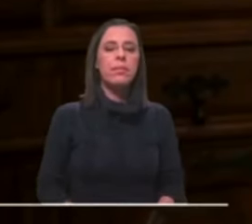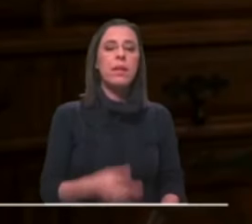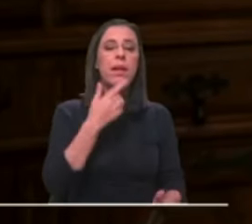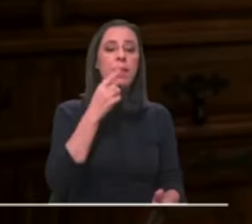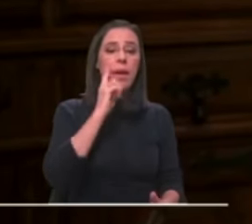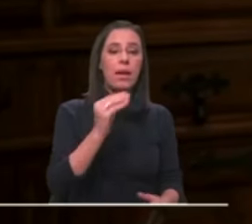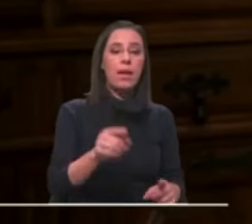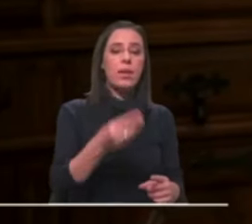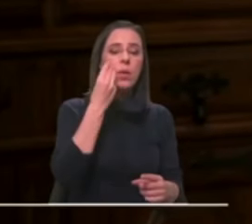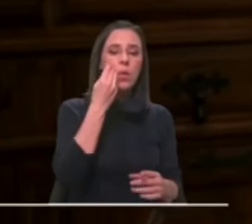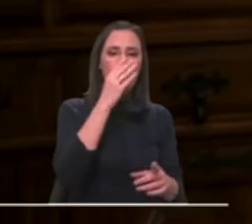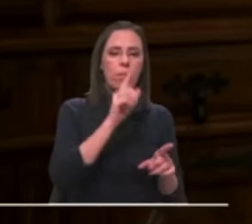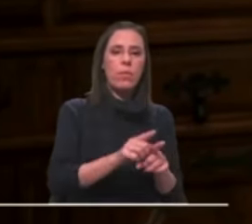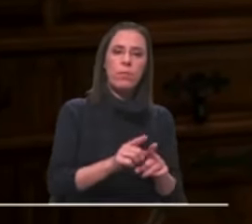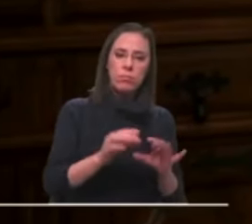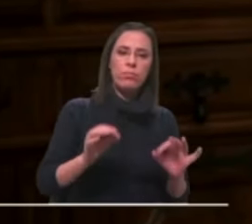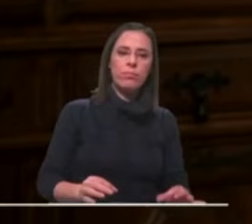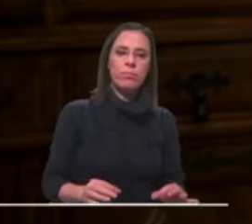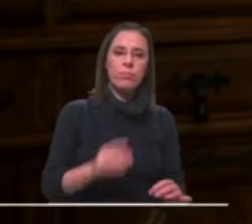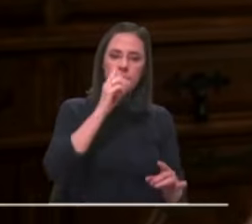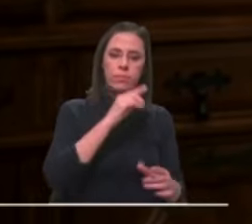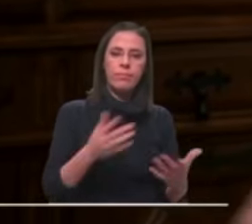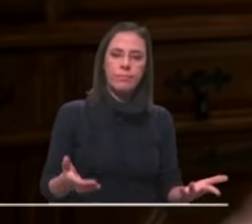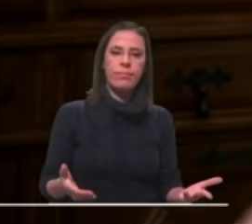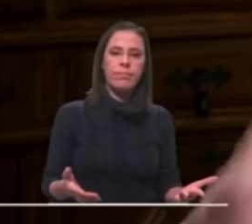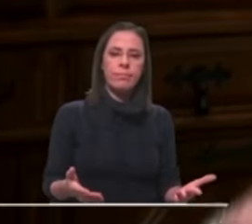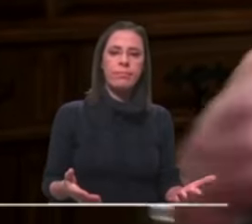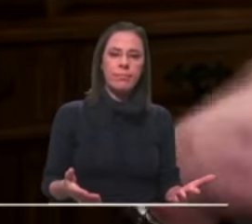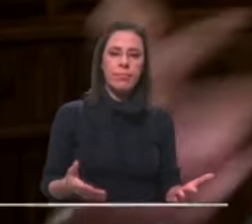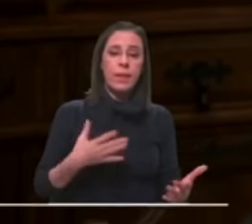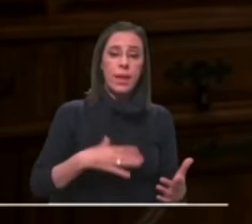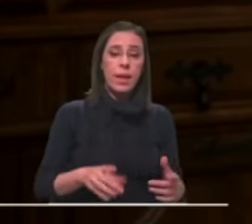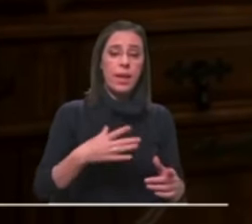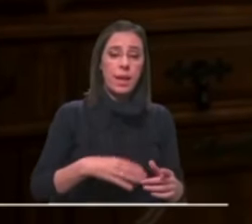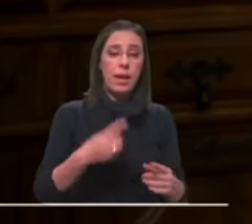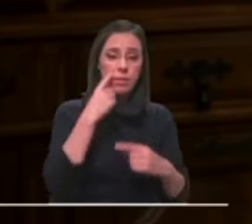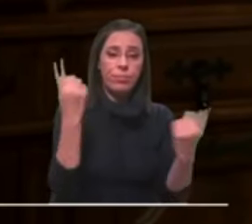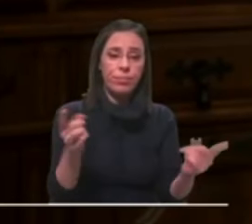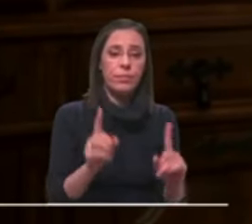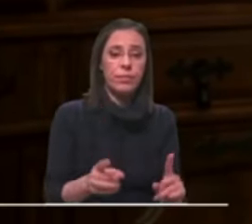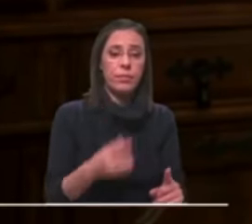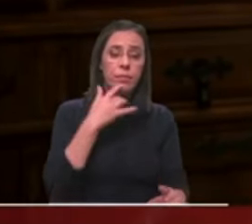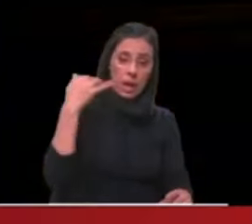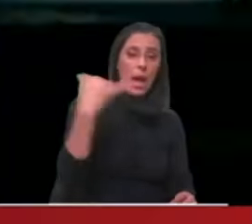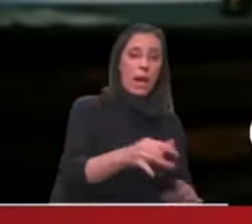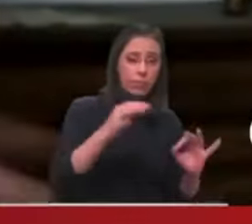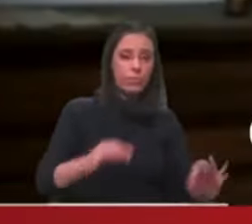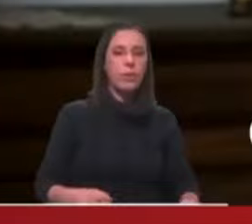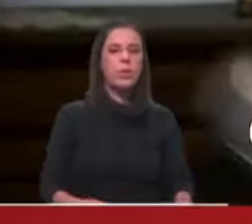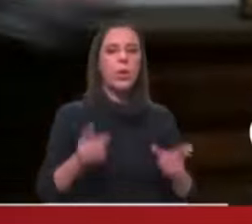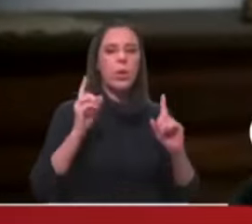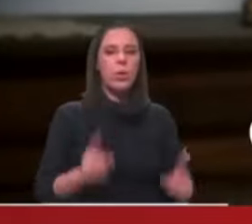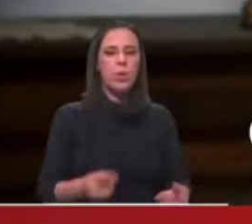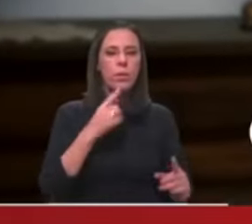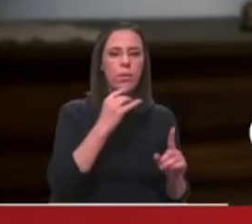a falar para a menina assim, mesmo como quem quer passar aquilo, assim, agredi mesmo, começar